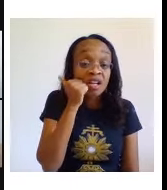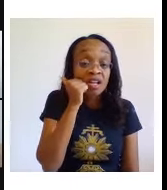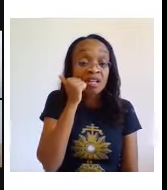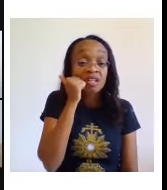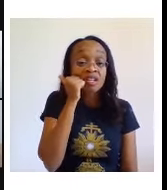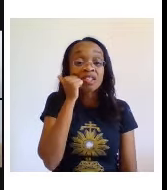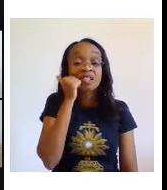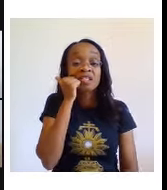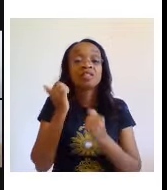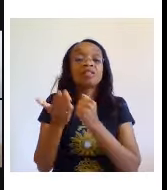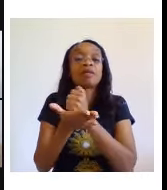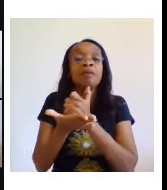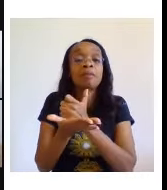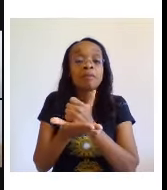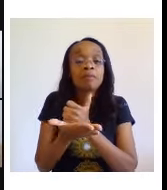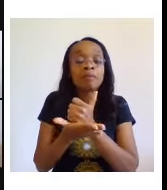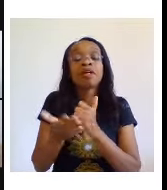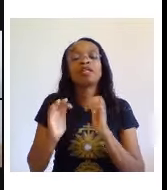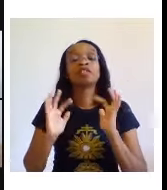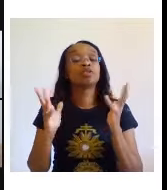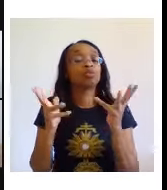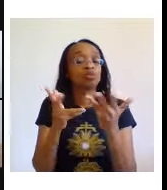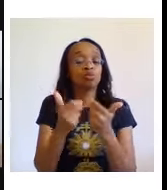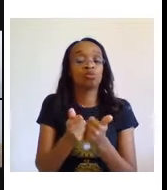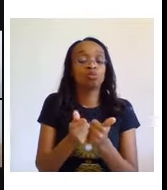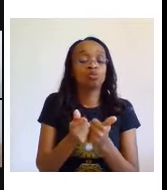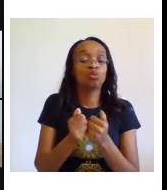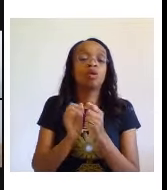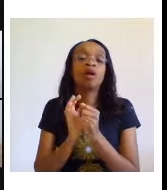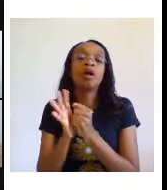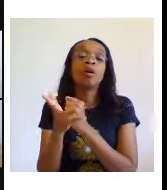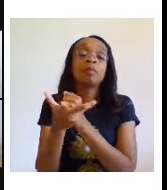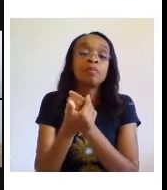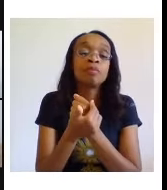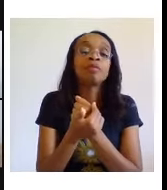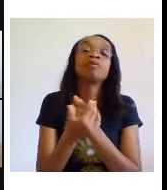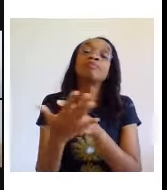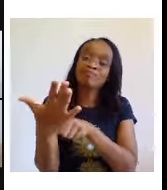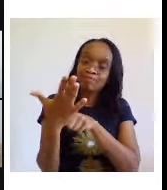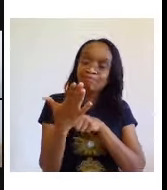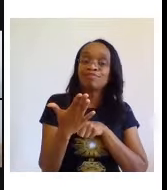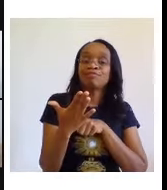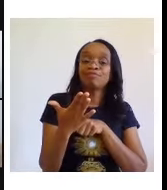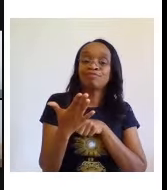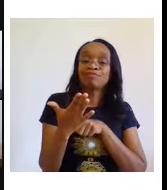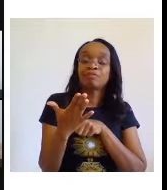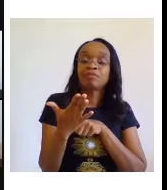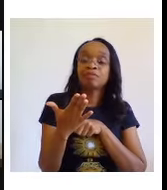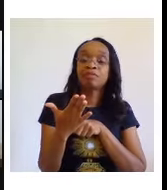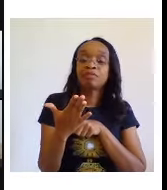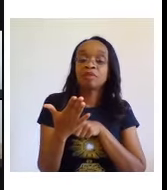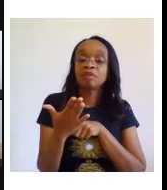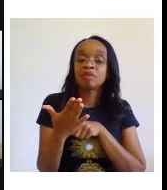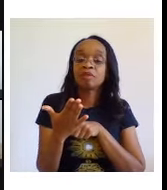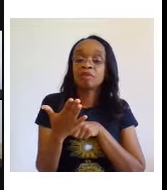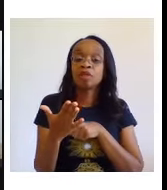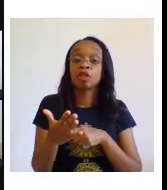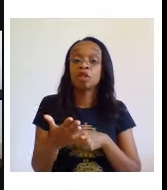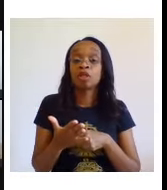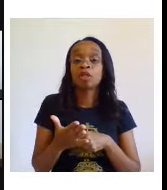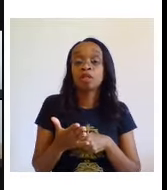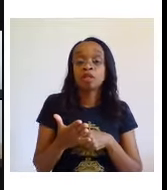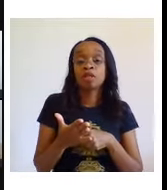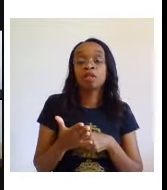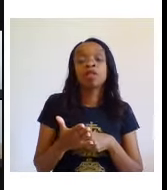né? E, de novo, a pandemia nos trouxe isso, né? Em curto espaço de tempo, foi